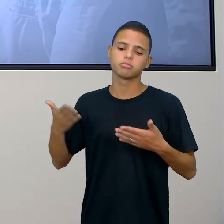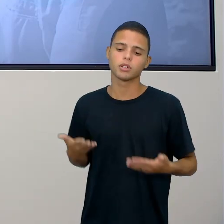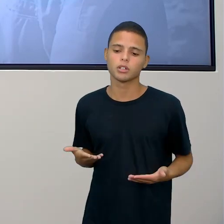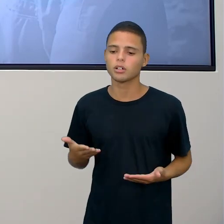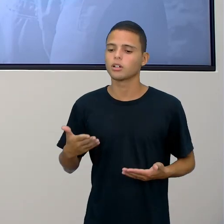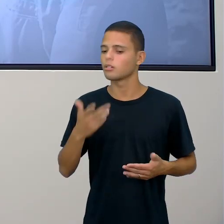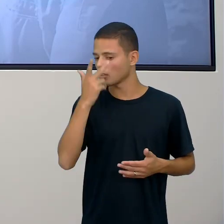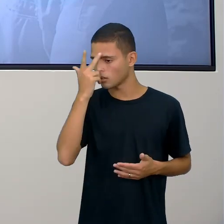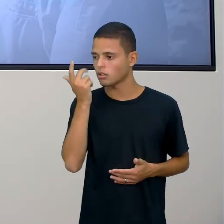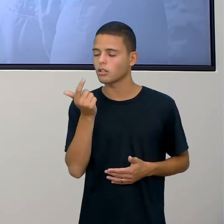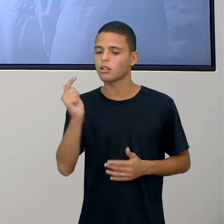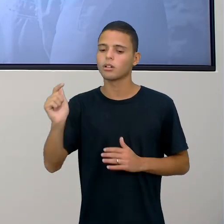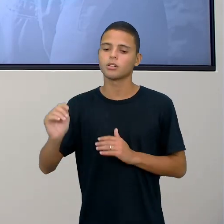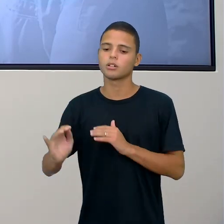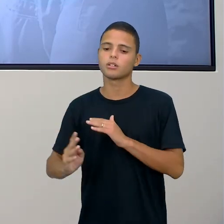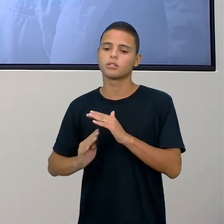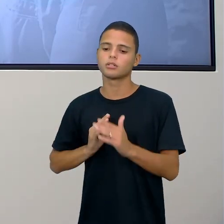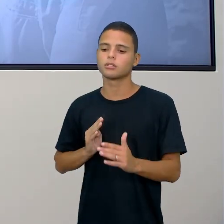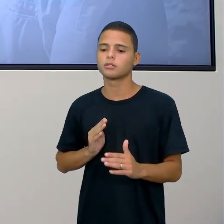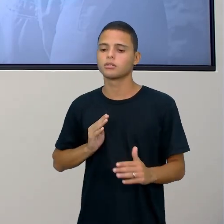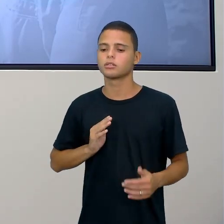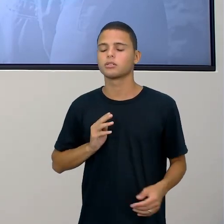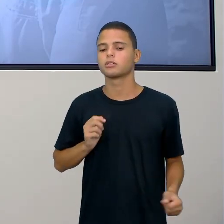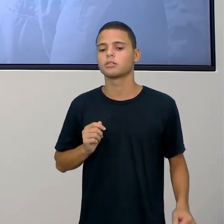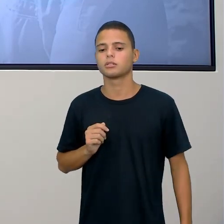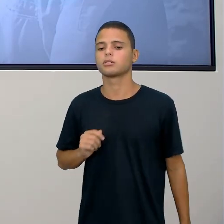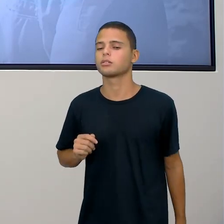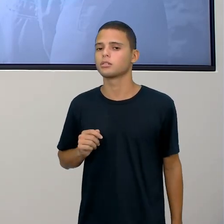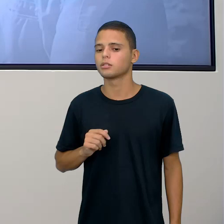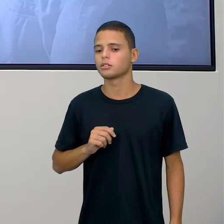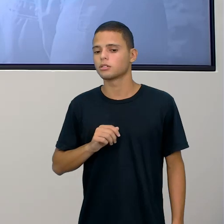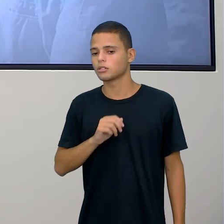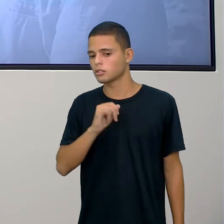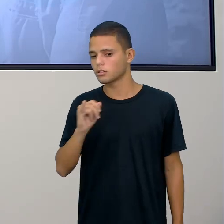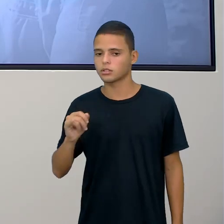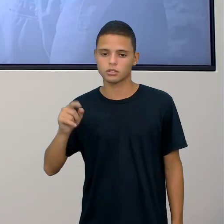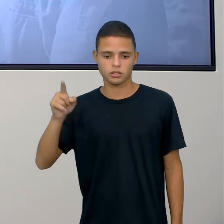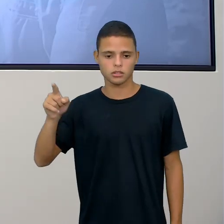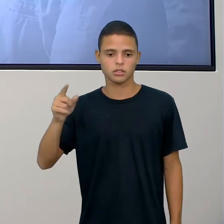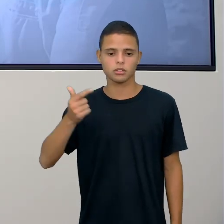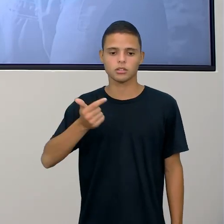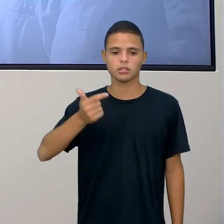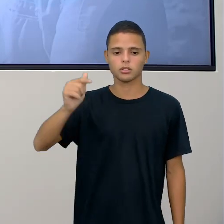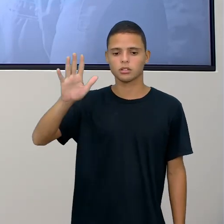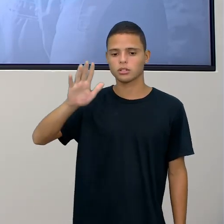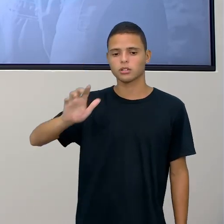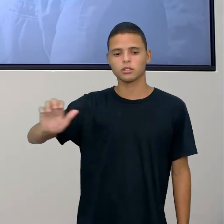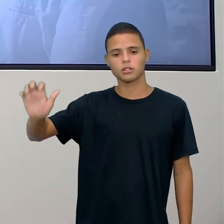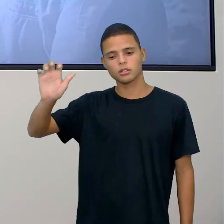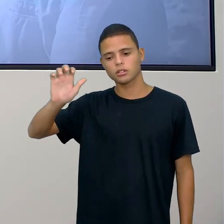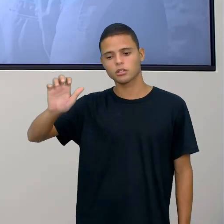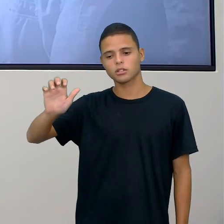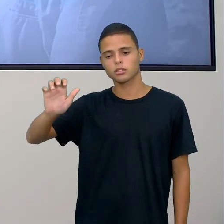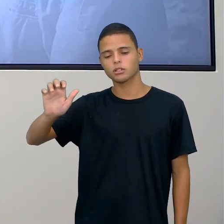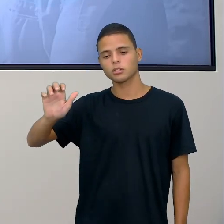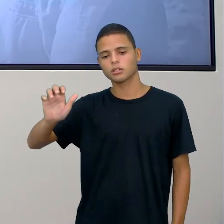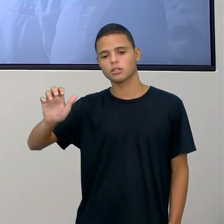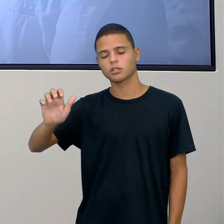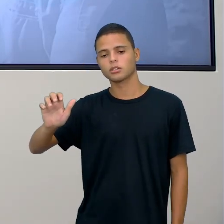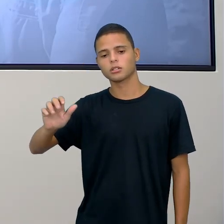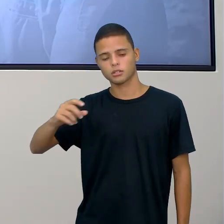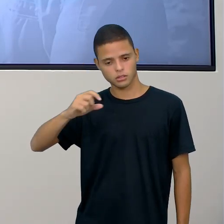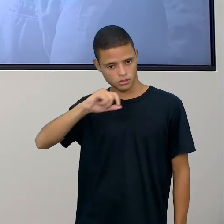aos estrangeiros, se eles são provenientes do continente europeu, se daí nós